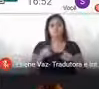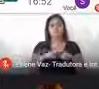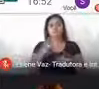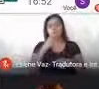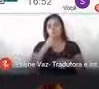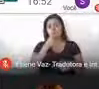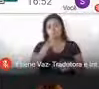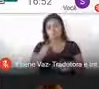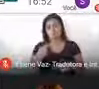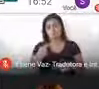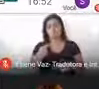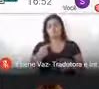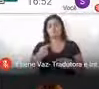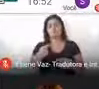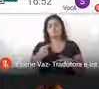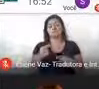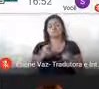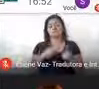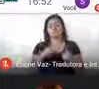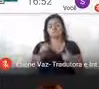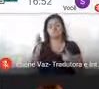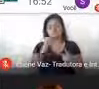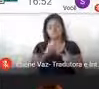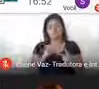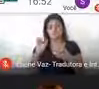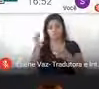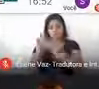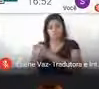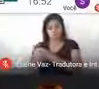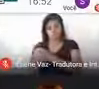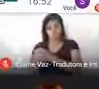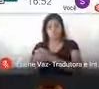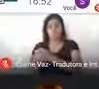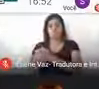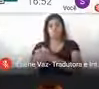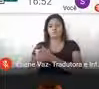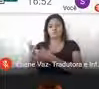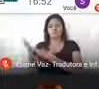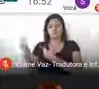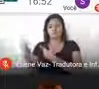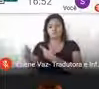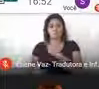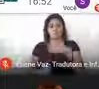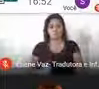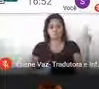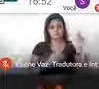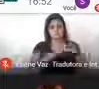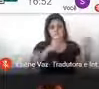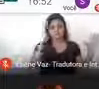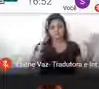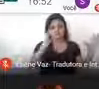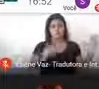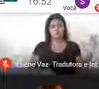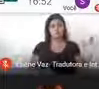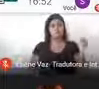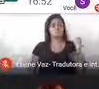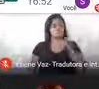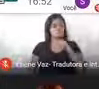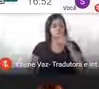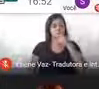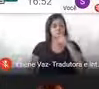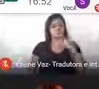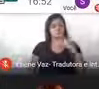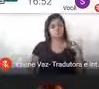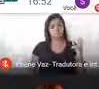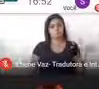18 a 30 anos e o casal mais velho 50 a 75 anos. Um homem e uma mulher, né? Quer dizer que precisam ser casados. Né? Um homem e uma